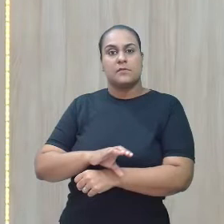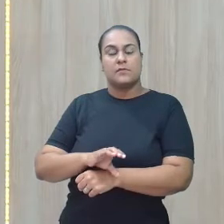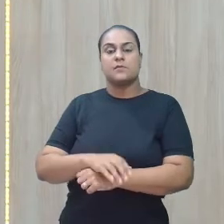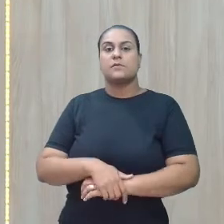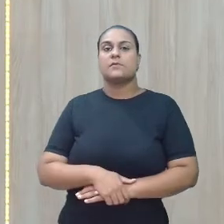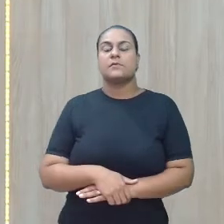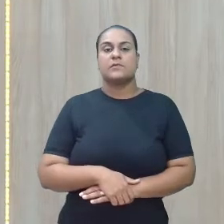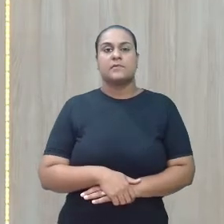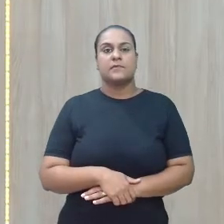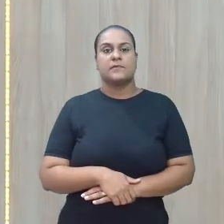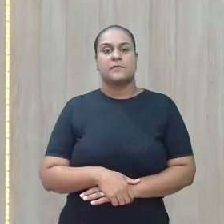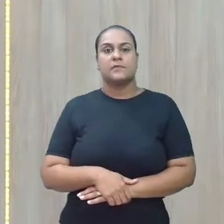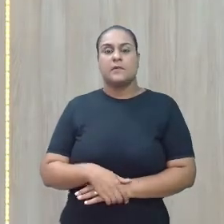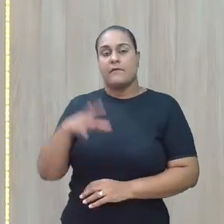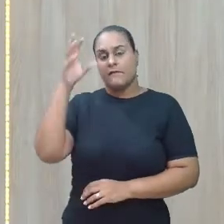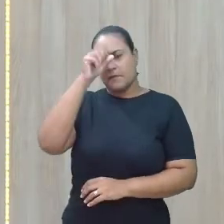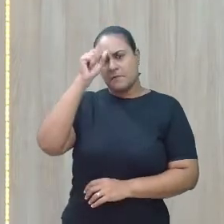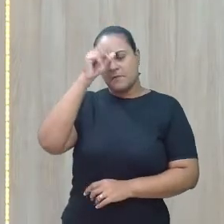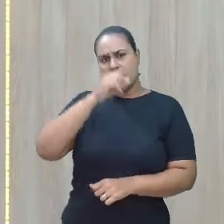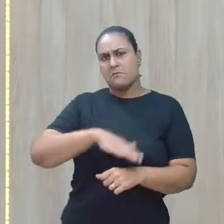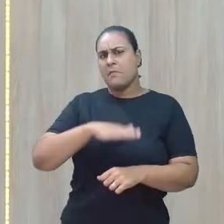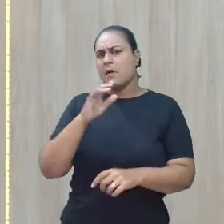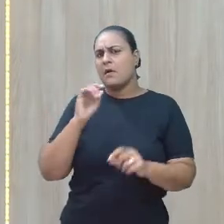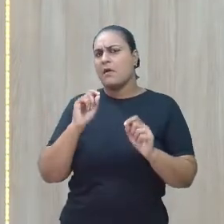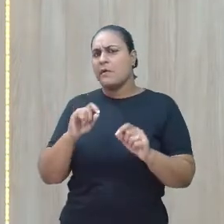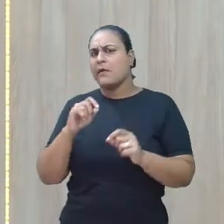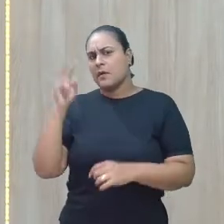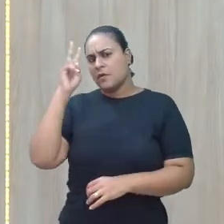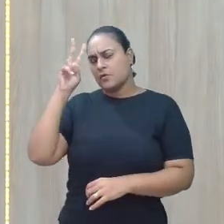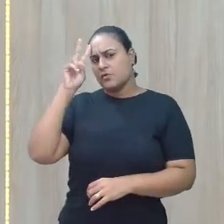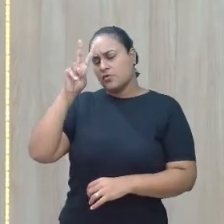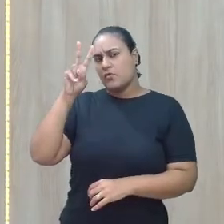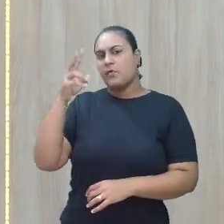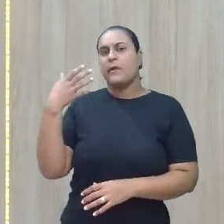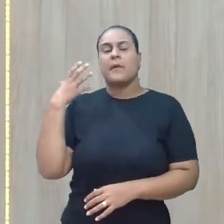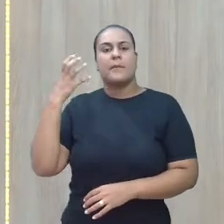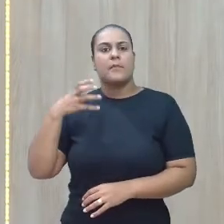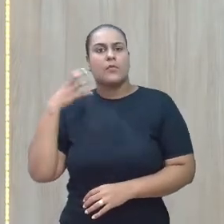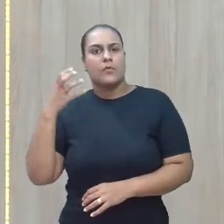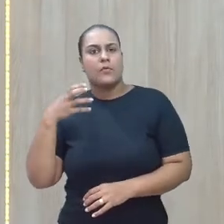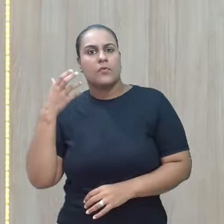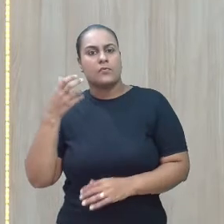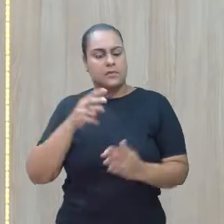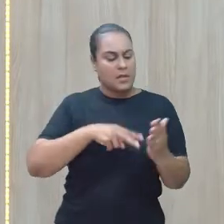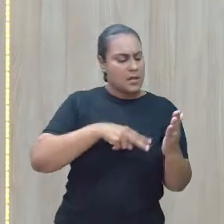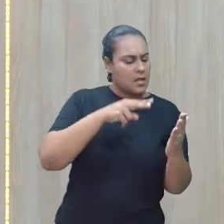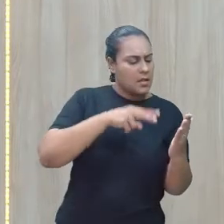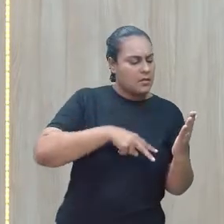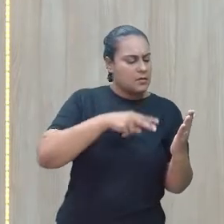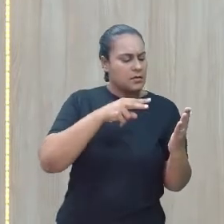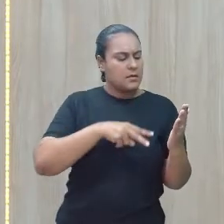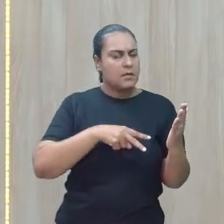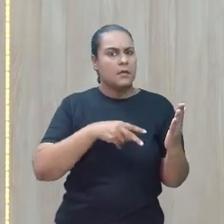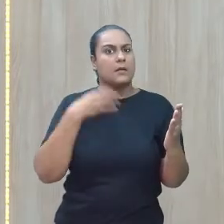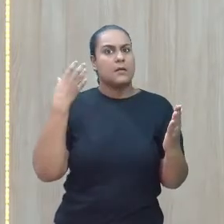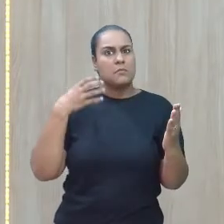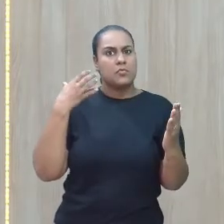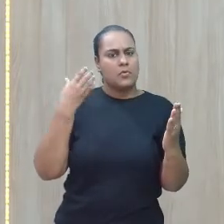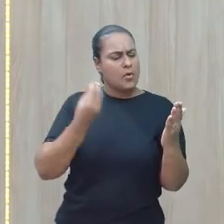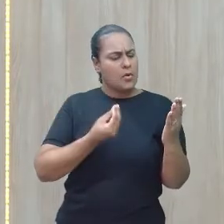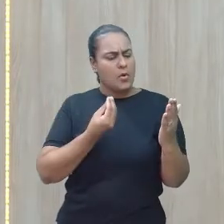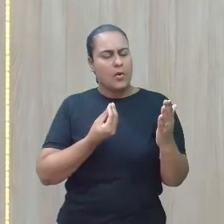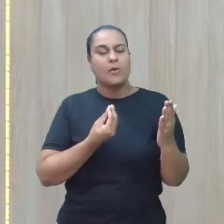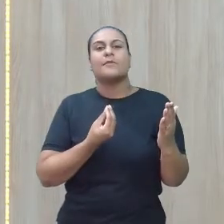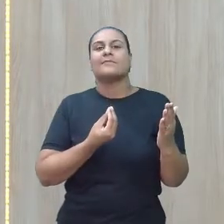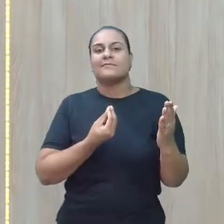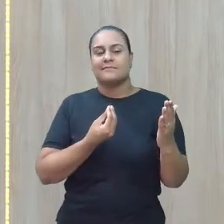nesse curso, eles vão aprender mais sobre a história da música, fazer leituras de partituras, né? Então tudo isso, né,